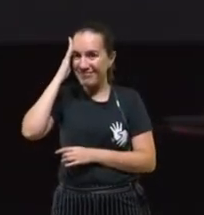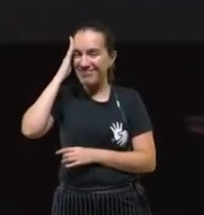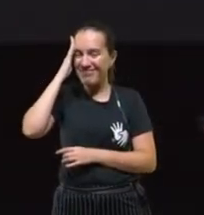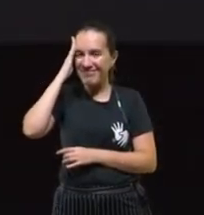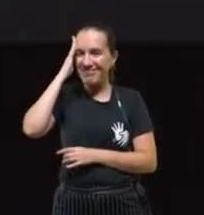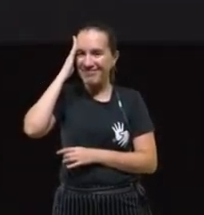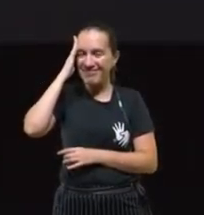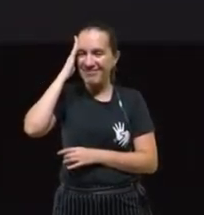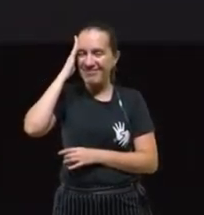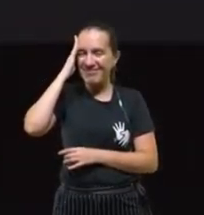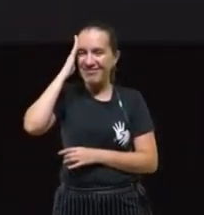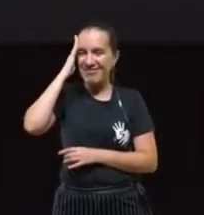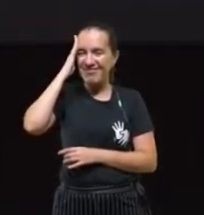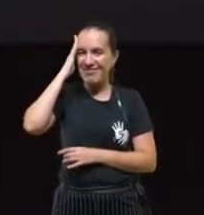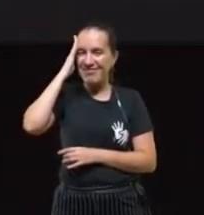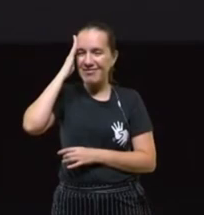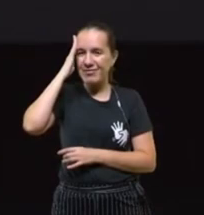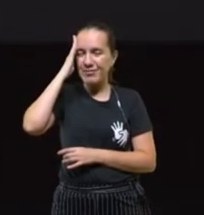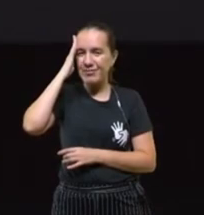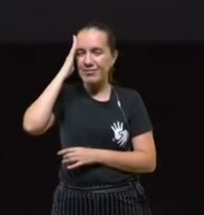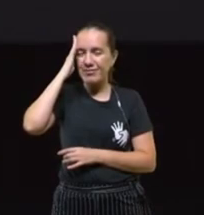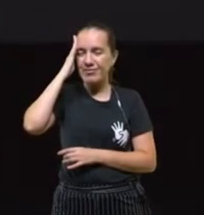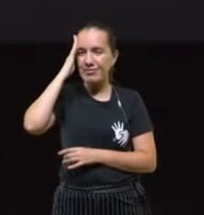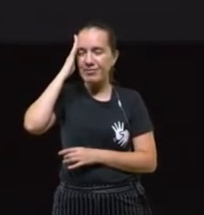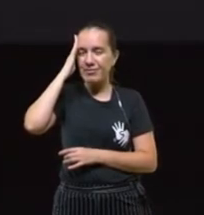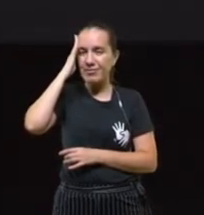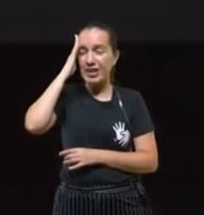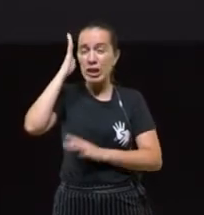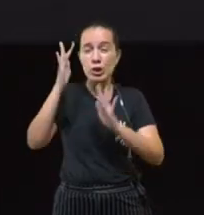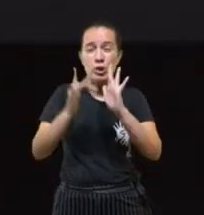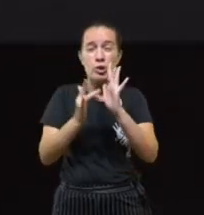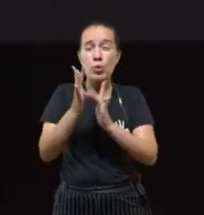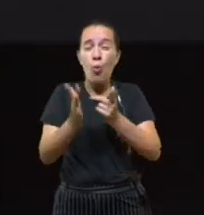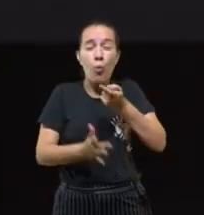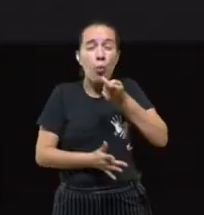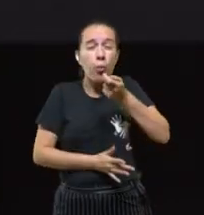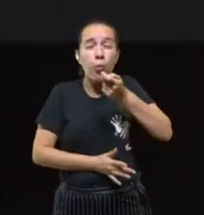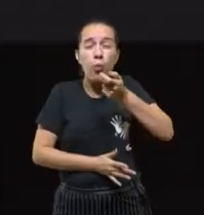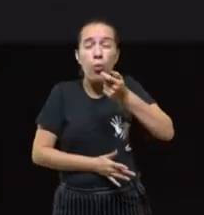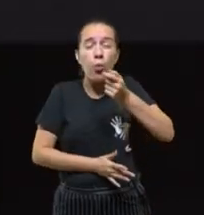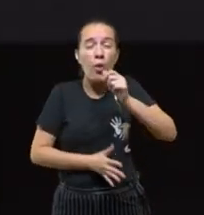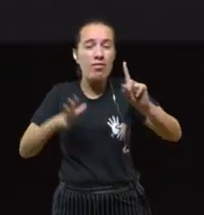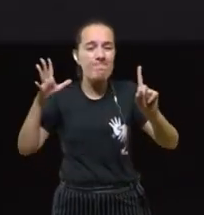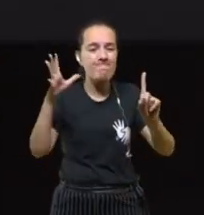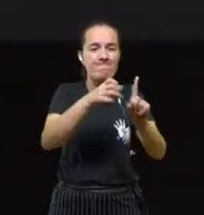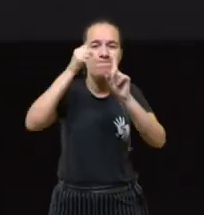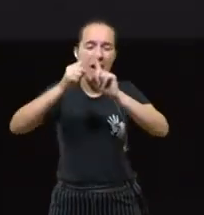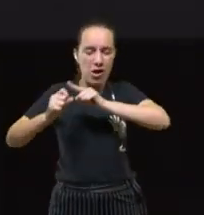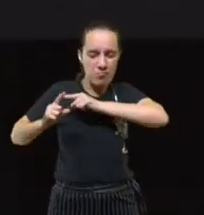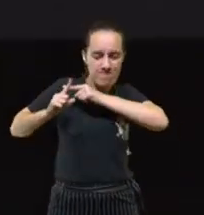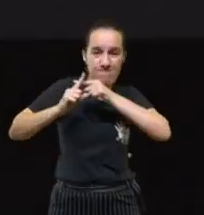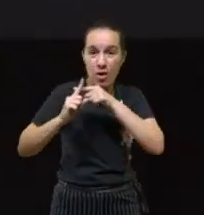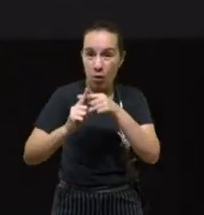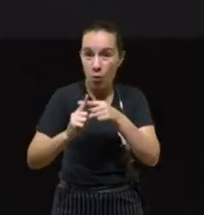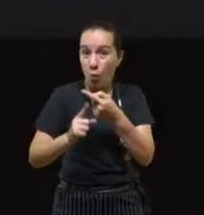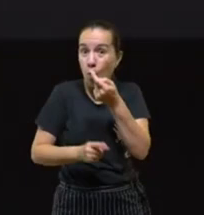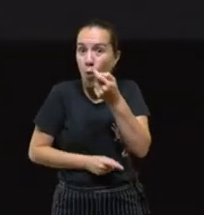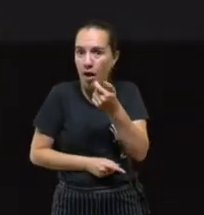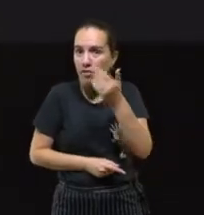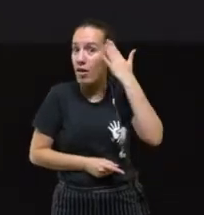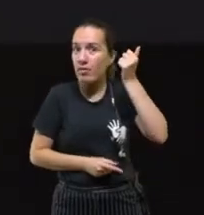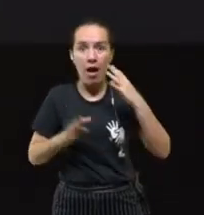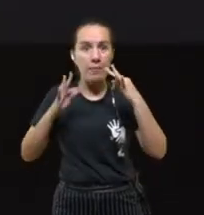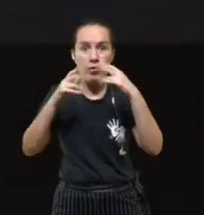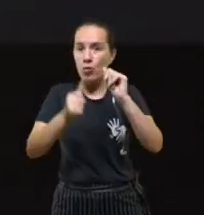Jesus, ele está prestes a ir para a cruz. Ele sabe tudo o que vai